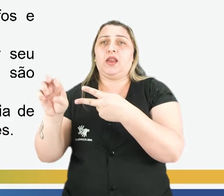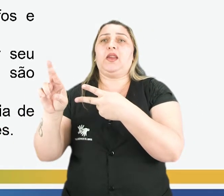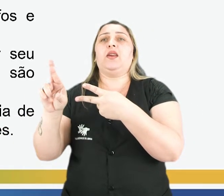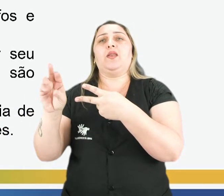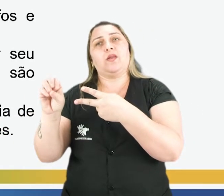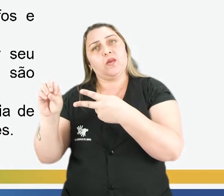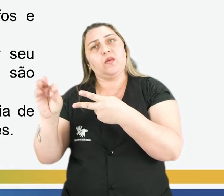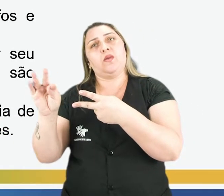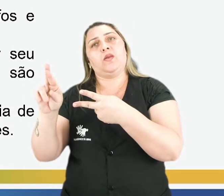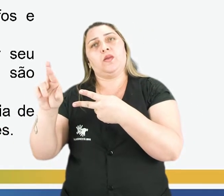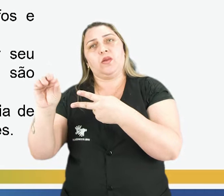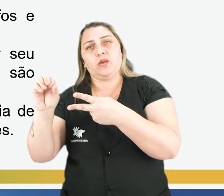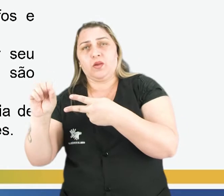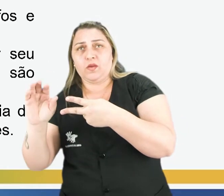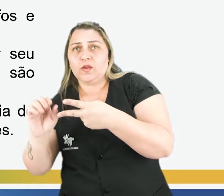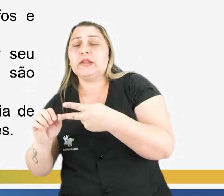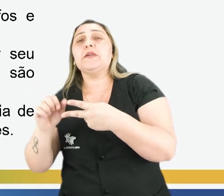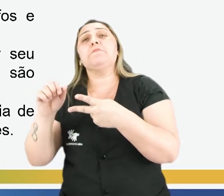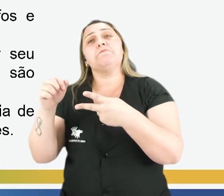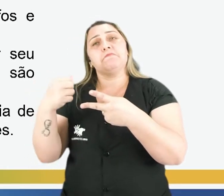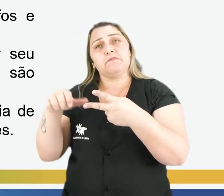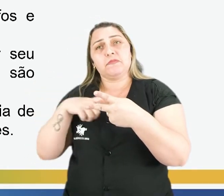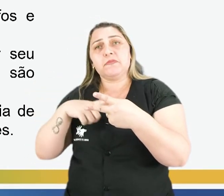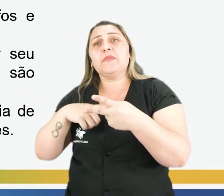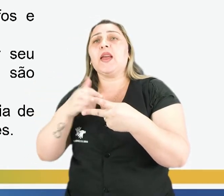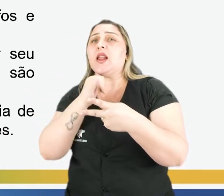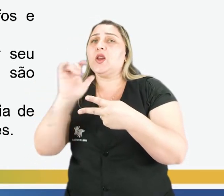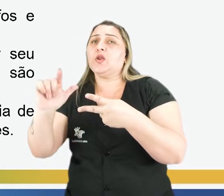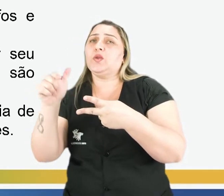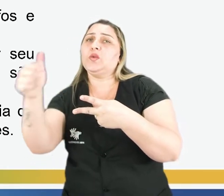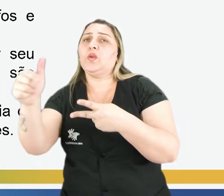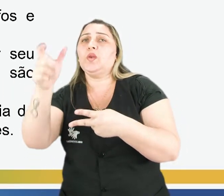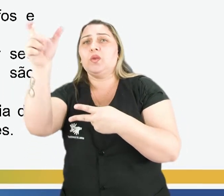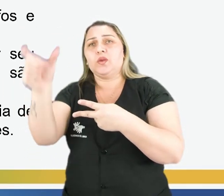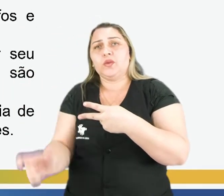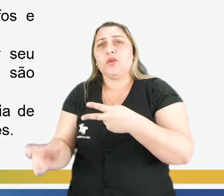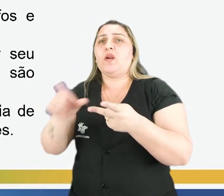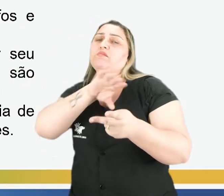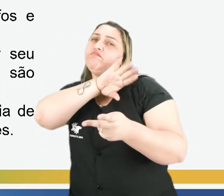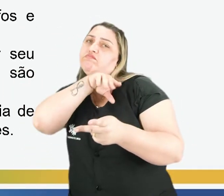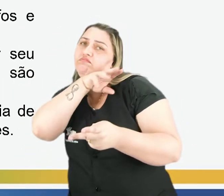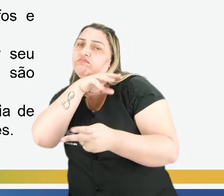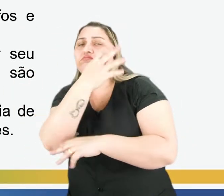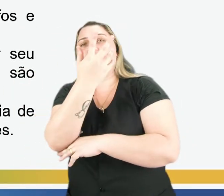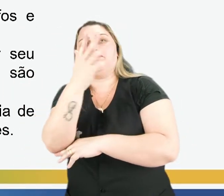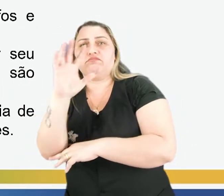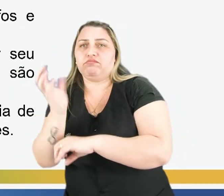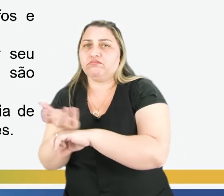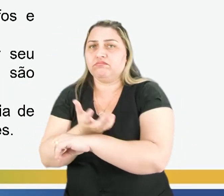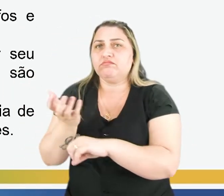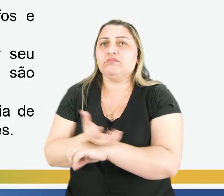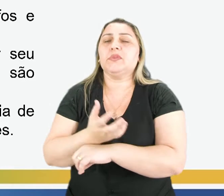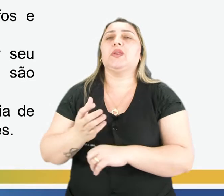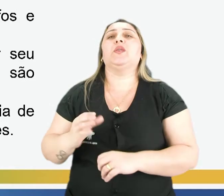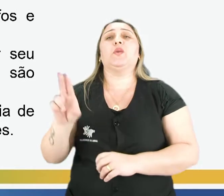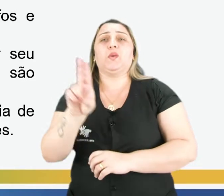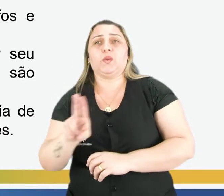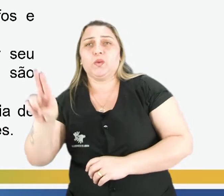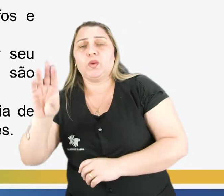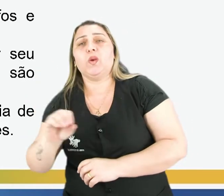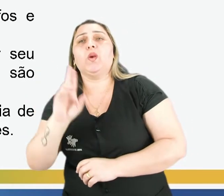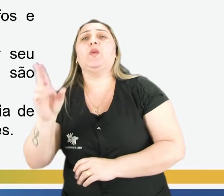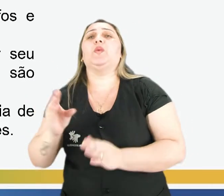seres heterótrofos são os que obtêm energia de outros seres, que são os consumidores e